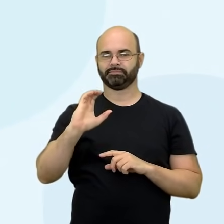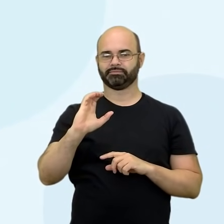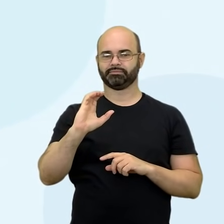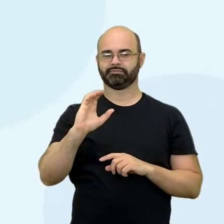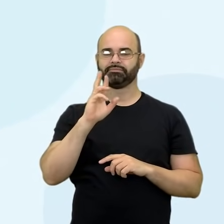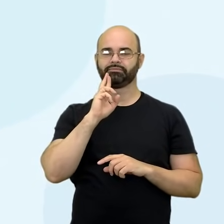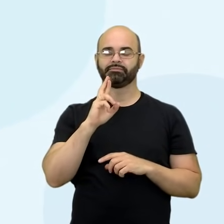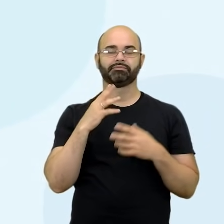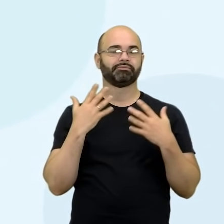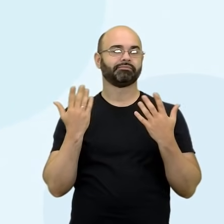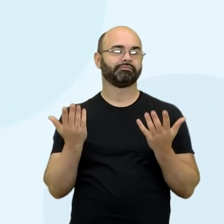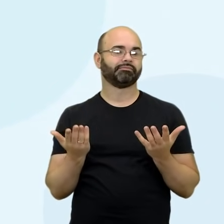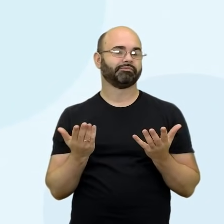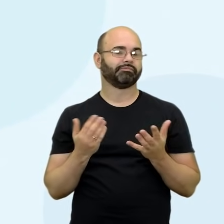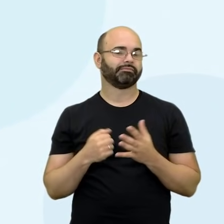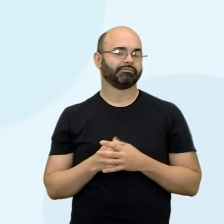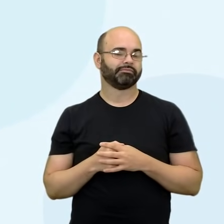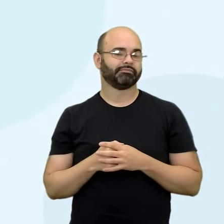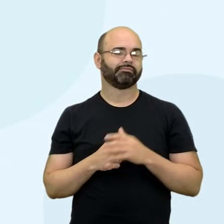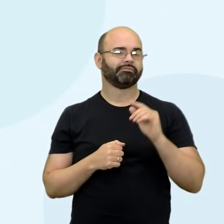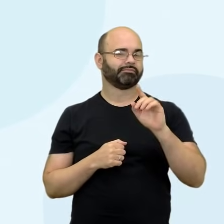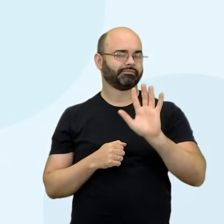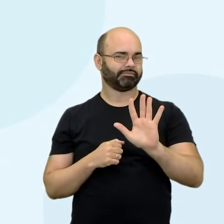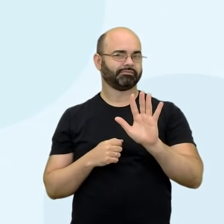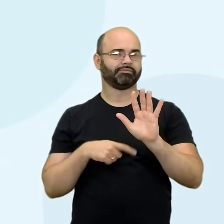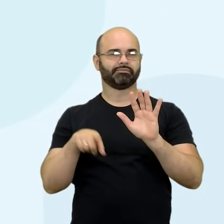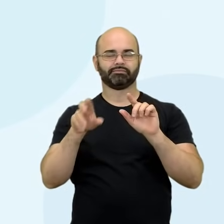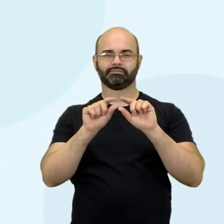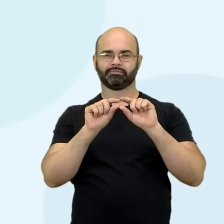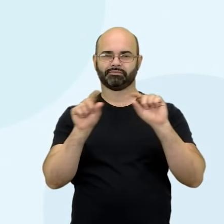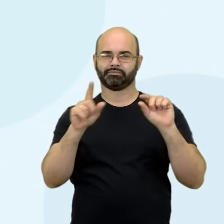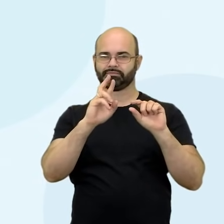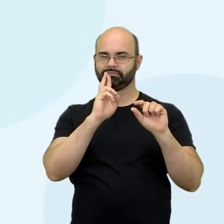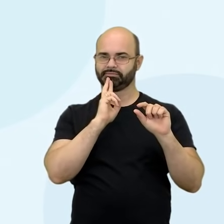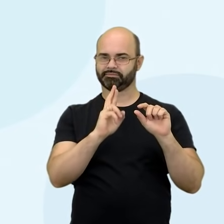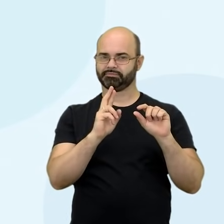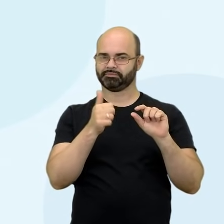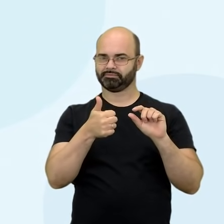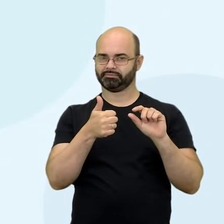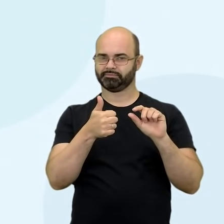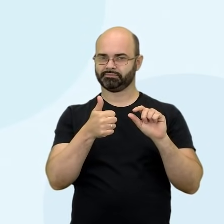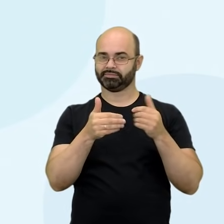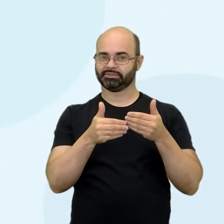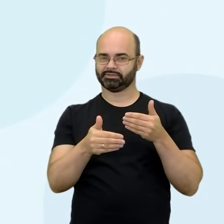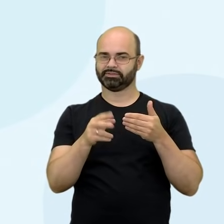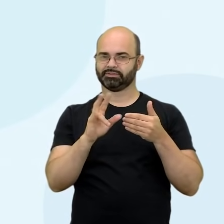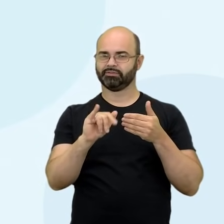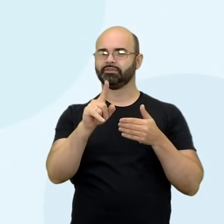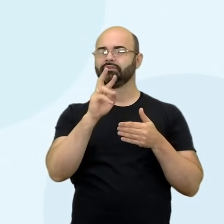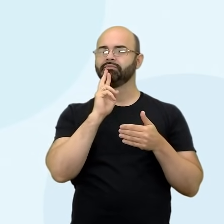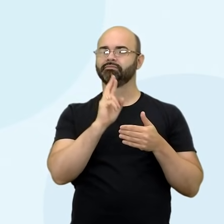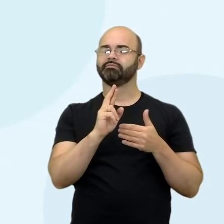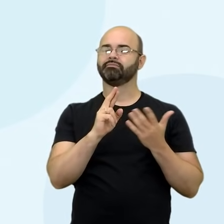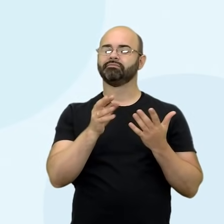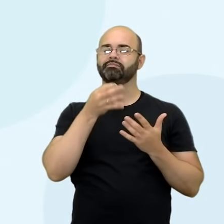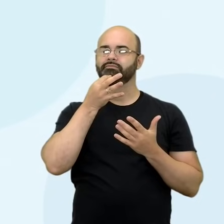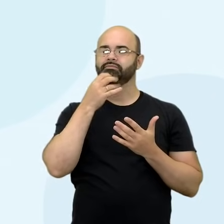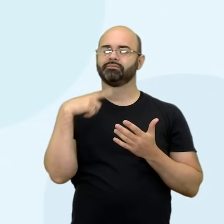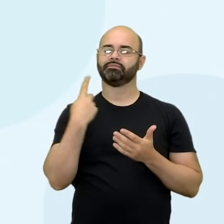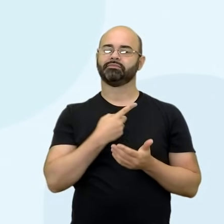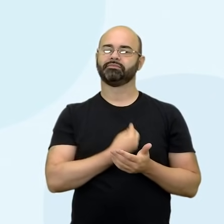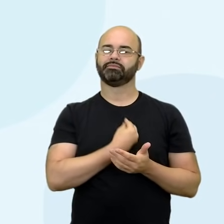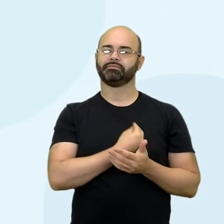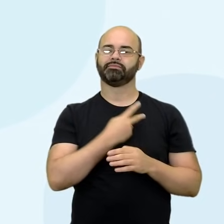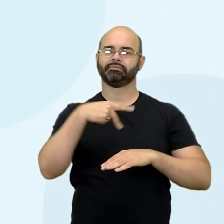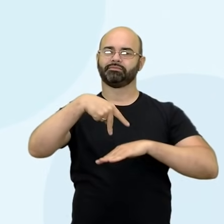e aí ó vai aparecer já já para você aí responder tá bom então você vai dizer para mim se você acha que a